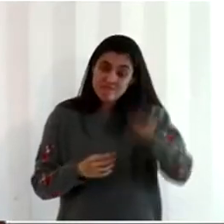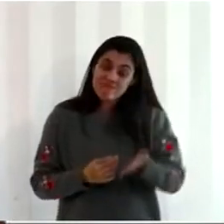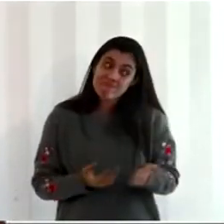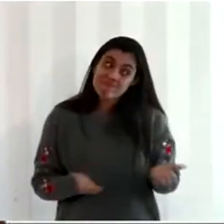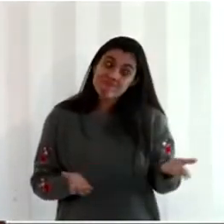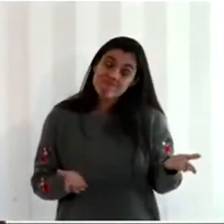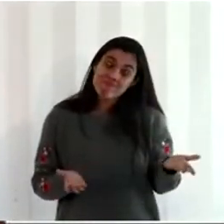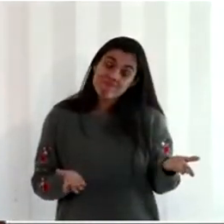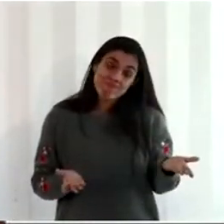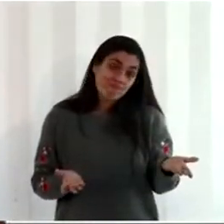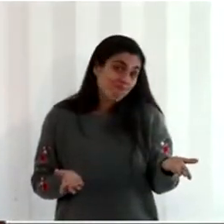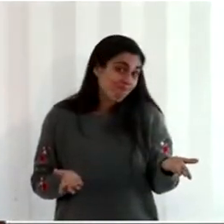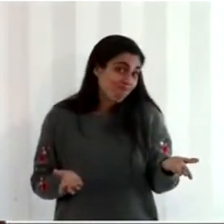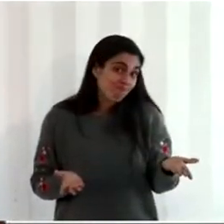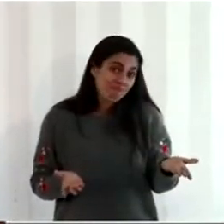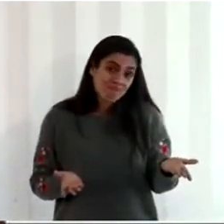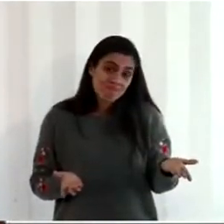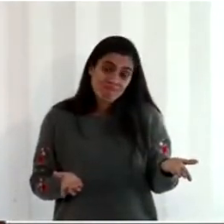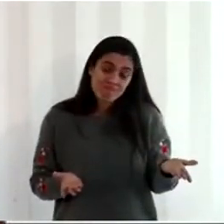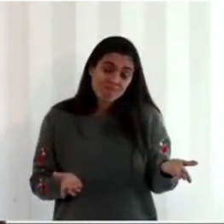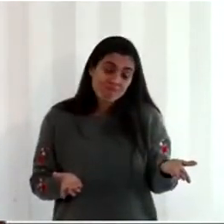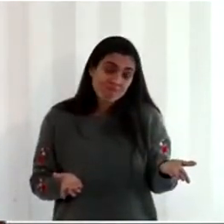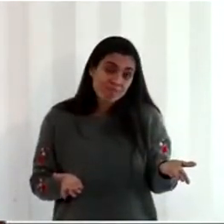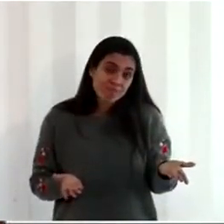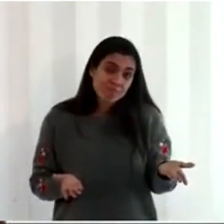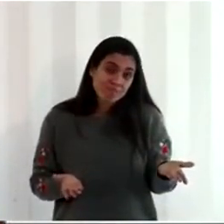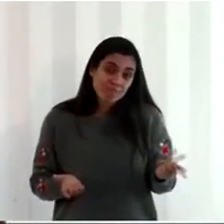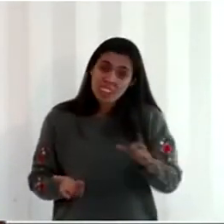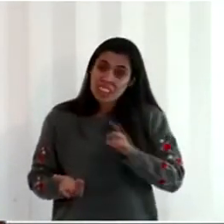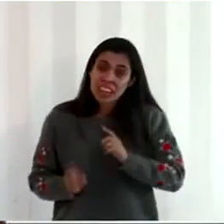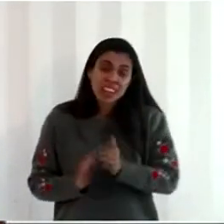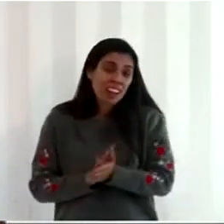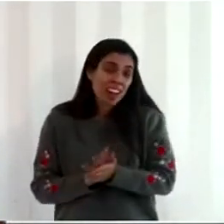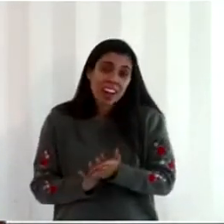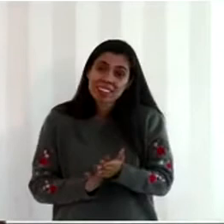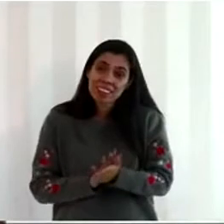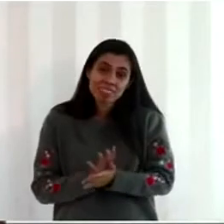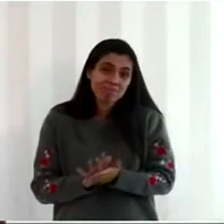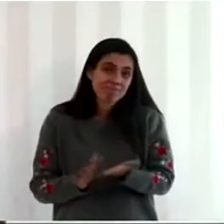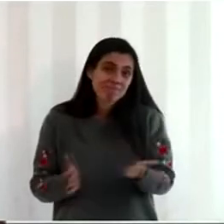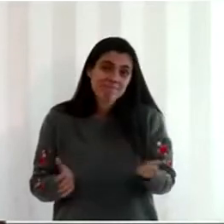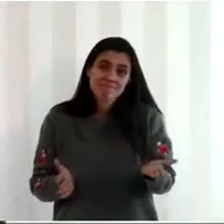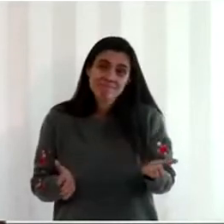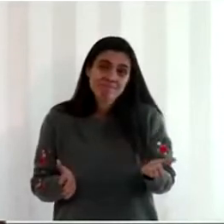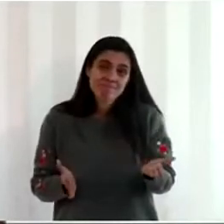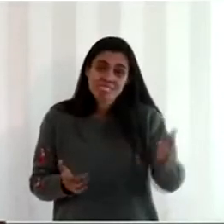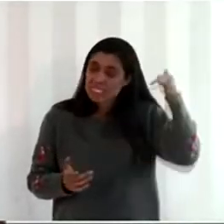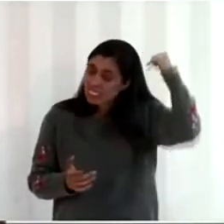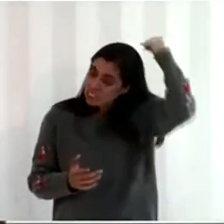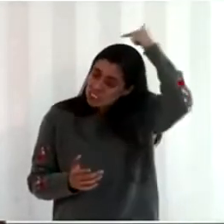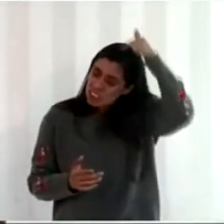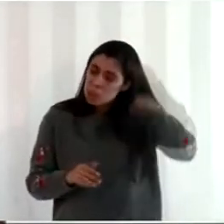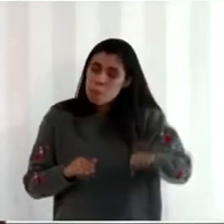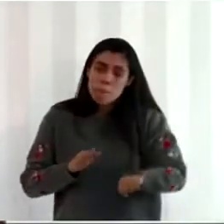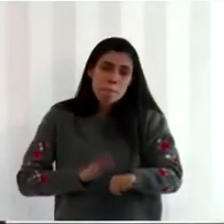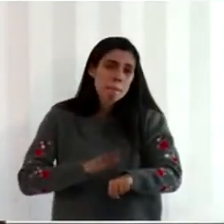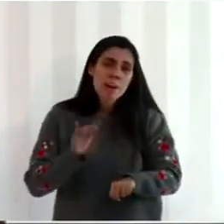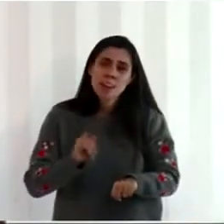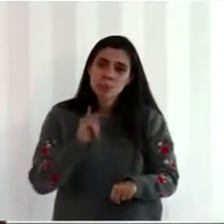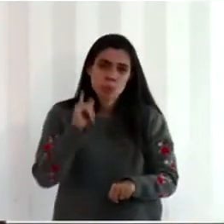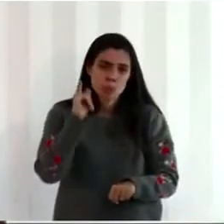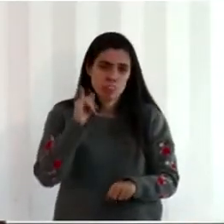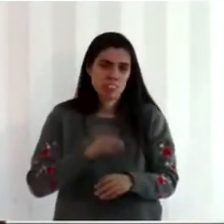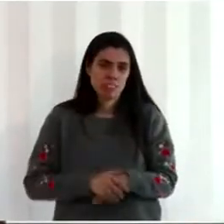no celeiro. Podem lançar a semente, quando chegar o tempo da colheita, vocês se surpreenderão com a safra que vocês vão